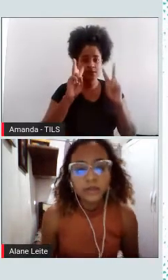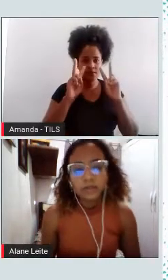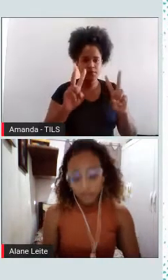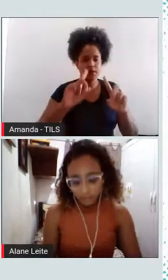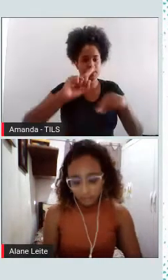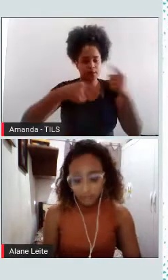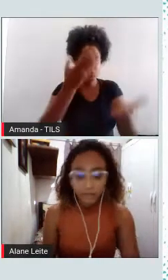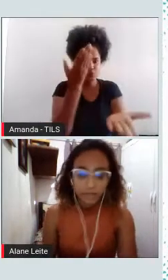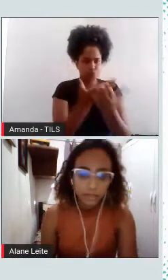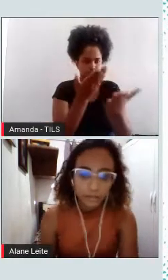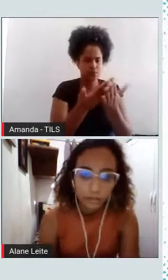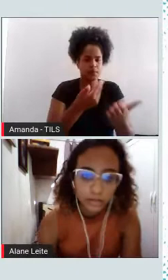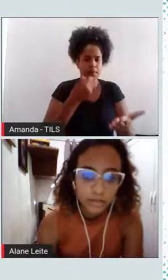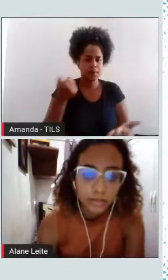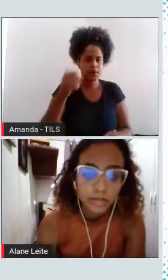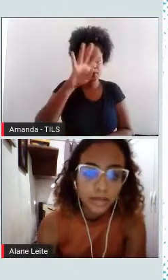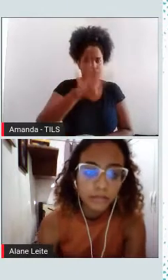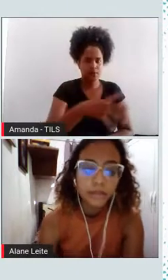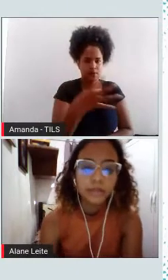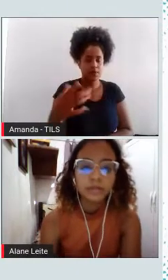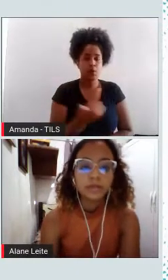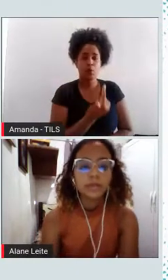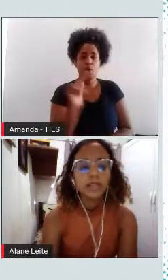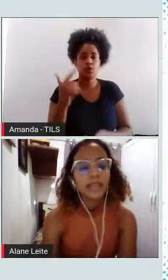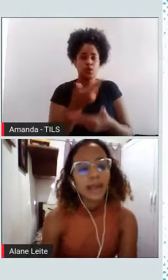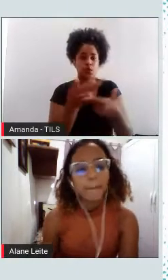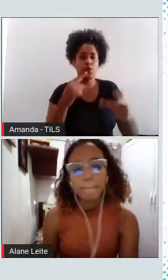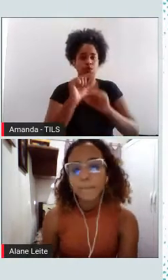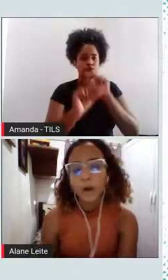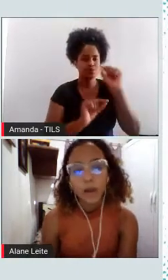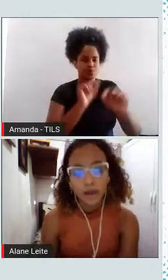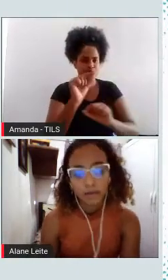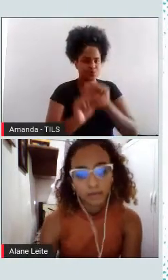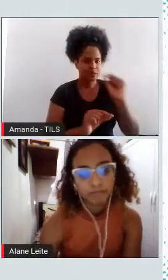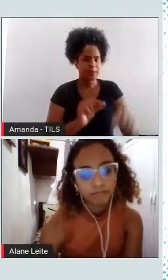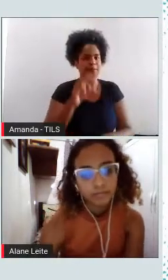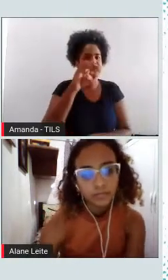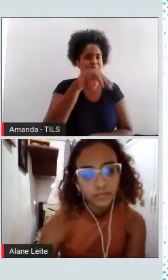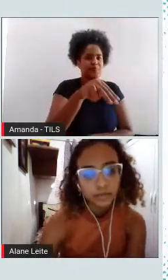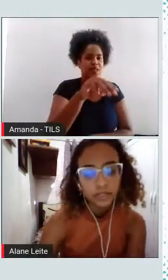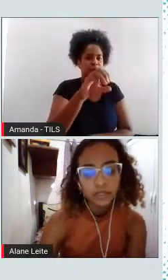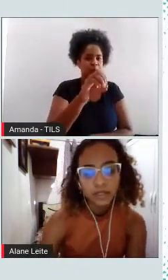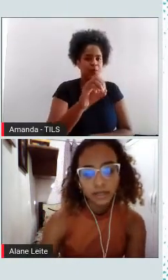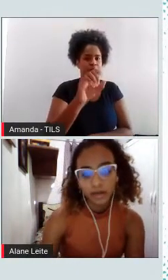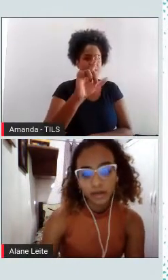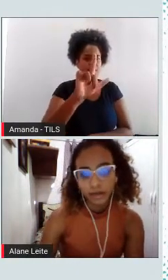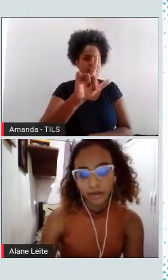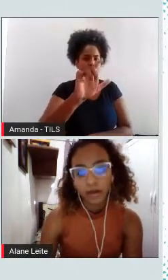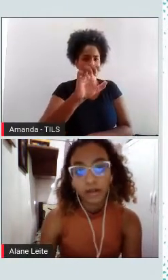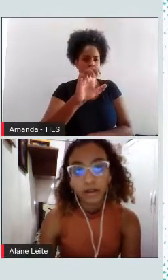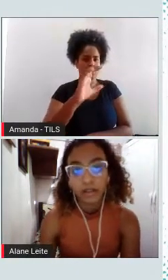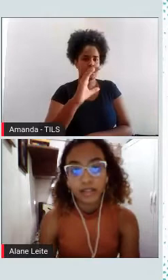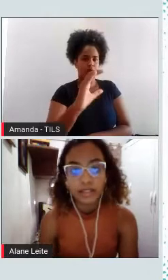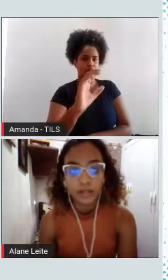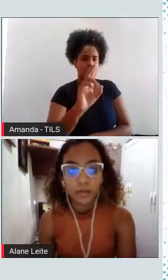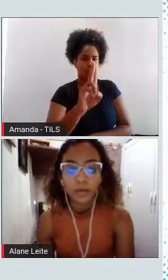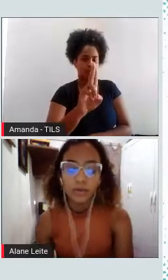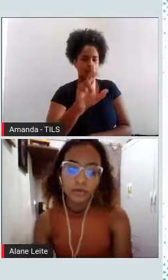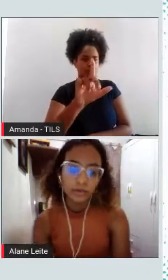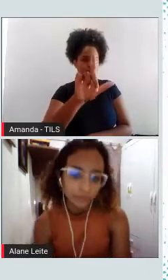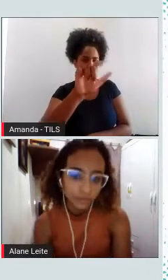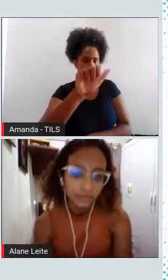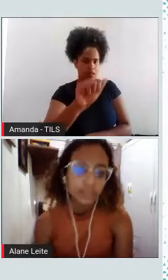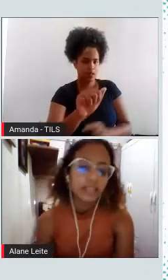E outros conceitos fundamentais que eu trouxe também foi do que é molécula. O que seria a molécula? A molécula ela vai ser